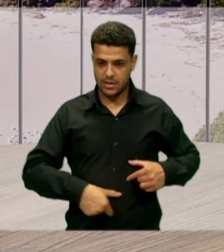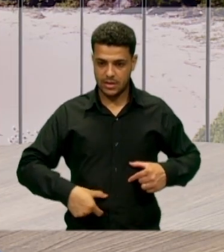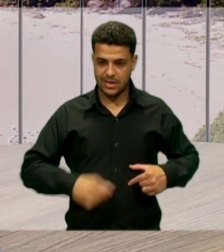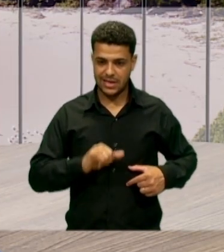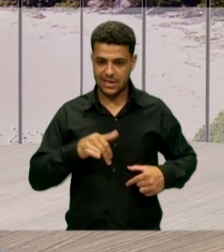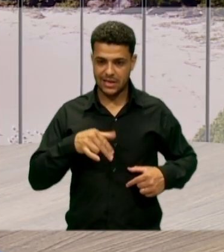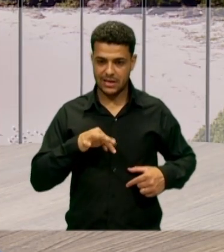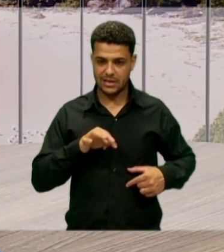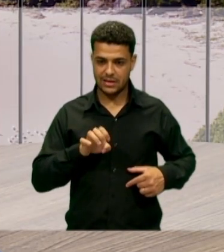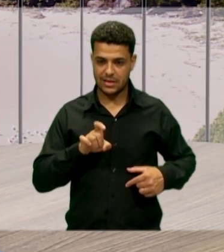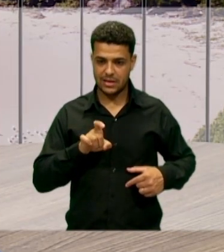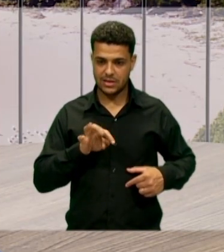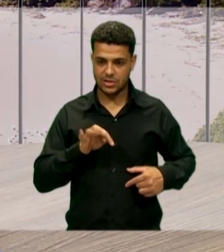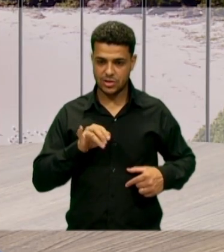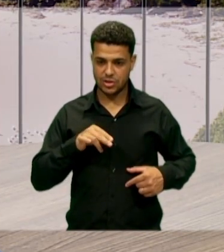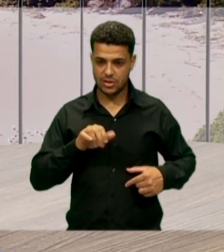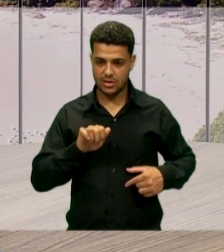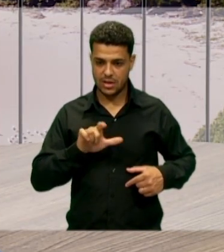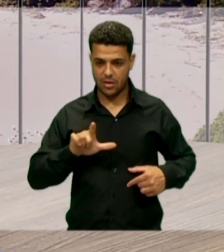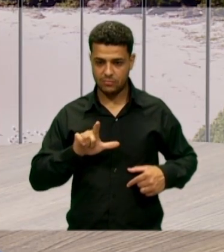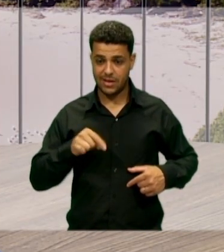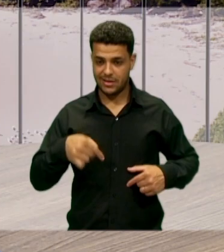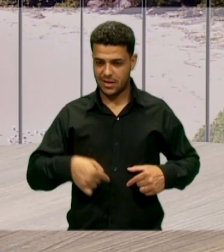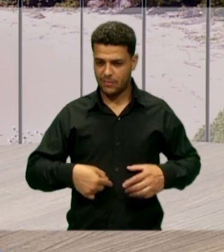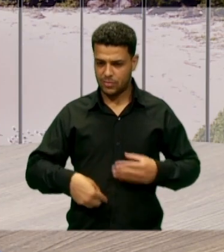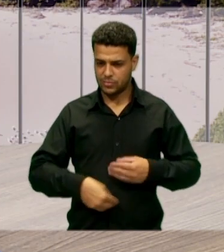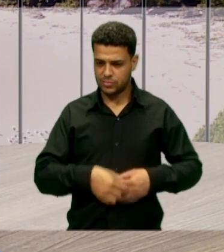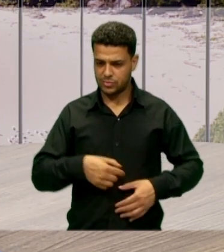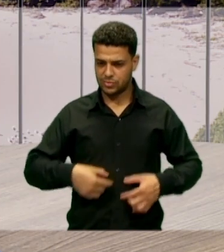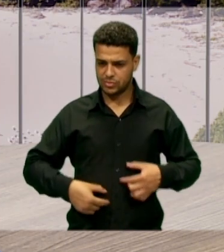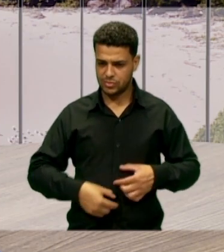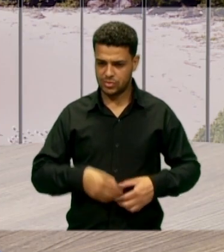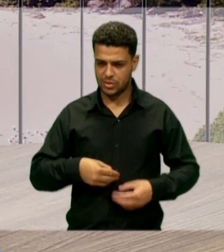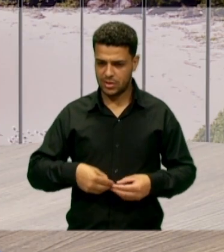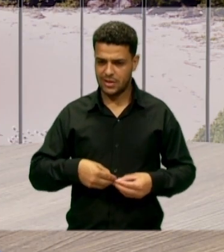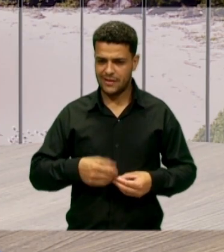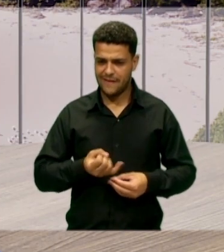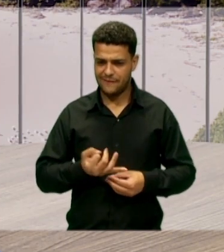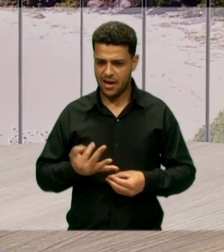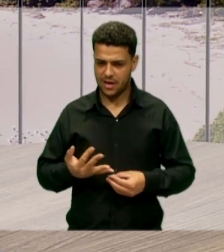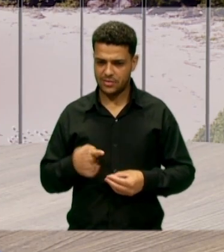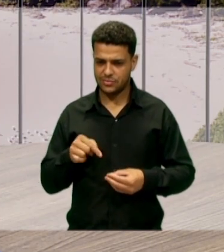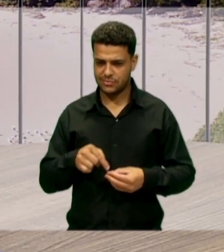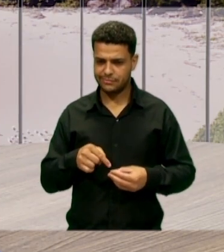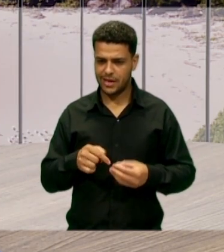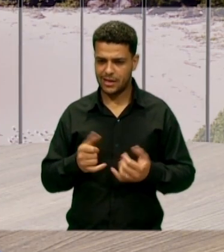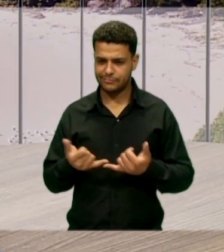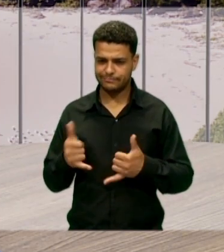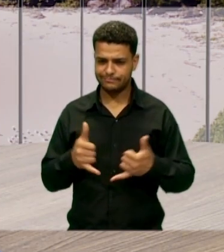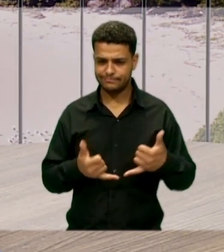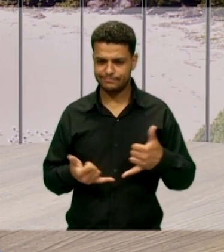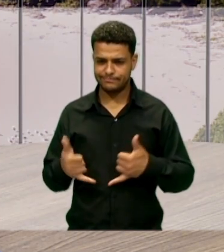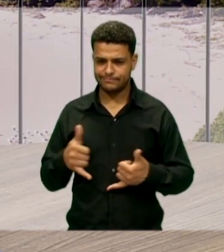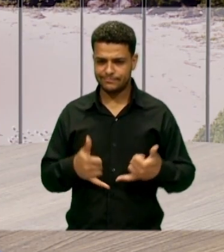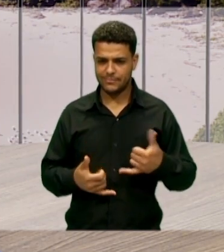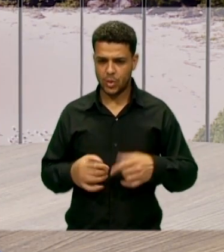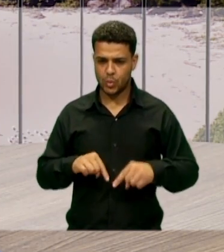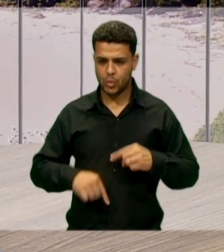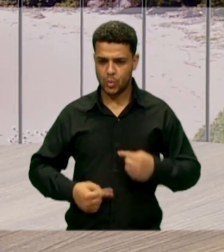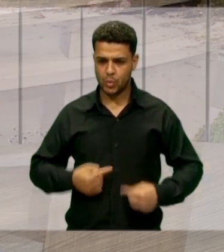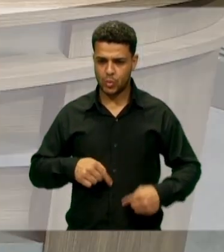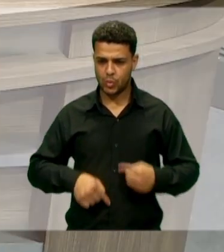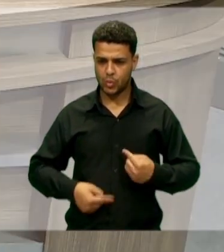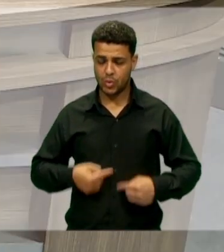uma flora bacteriana que a gente chama de mista. Ela é formada por diversos tipos de bactérias e elas metabolizam várias substâncias,